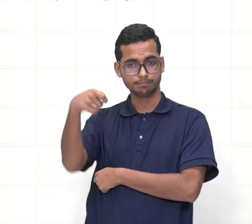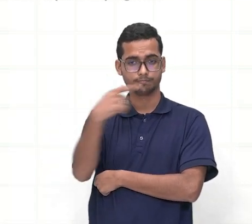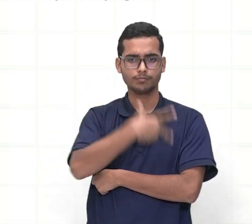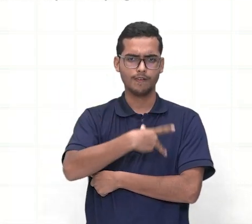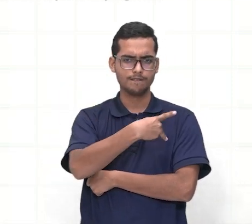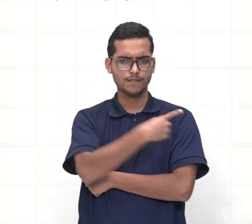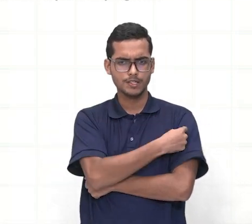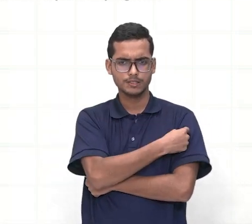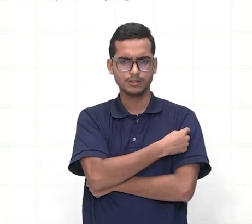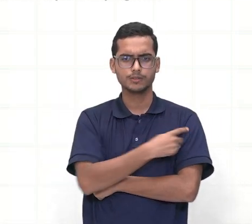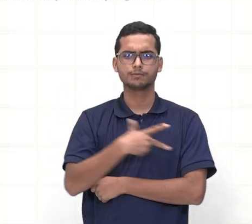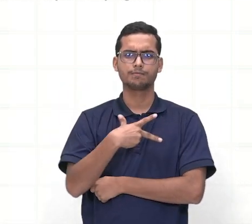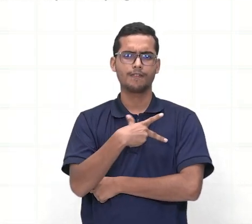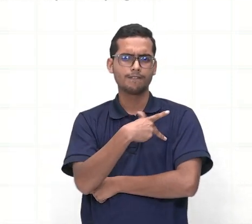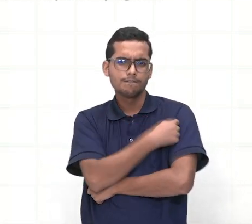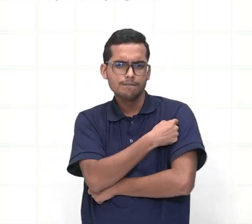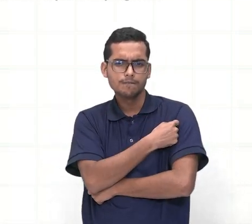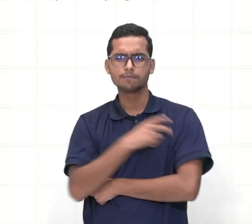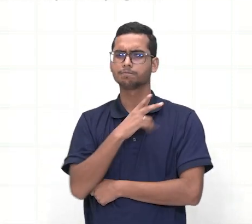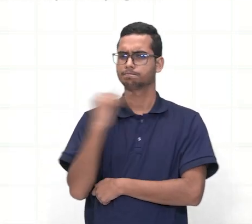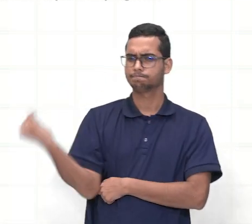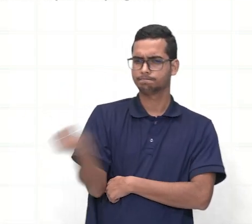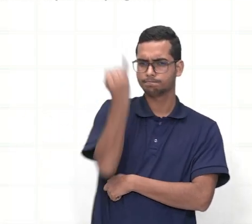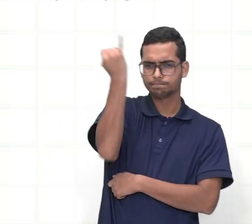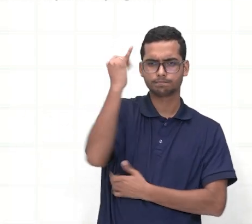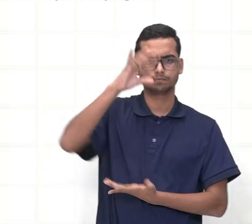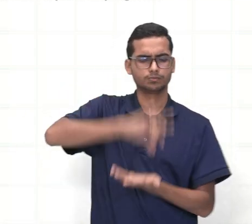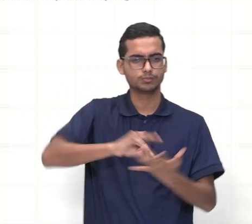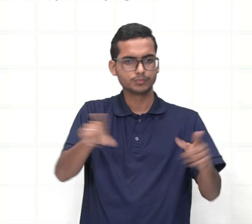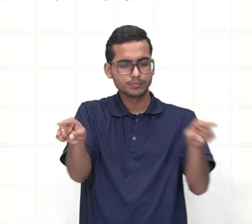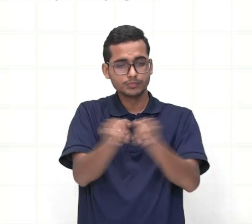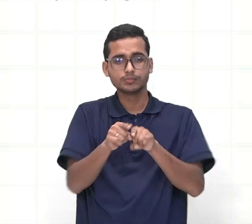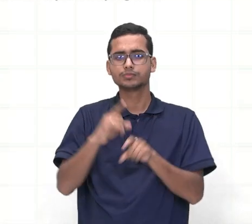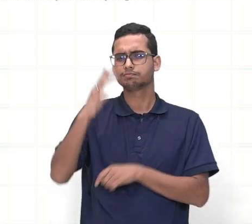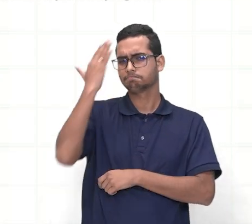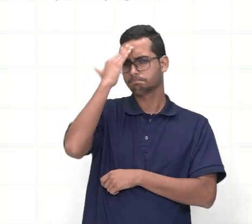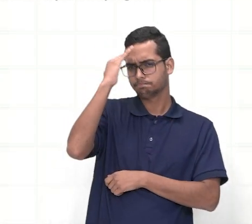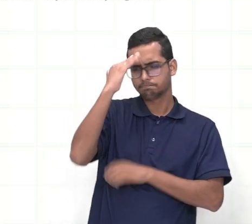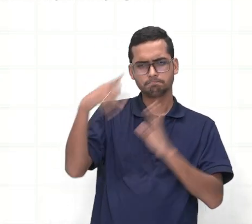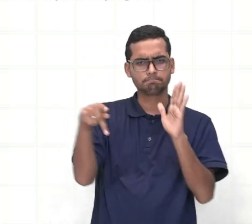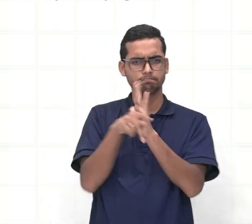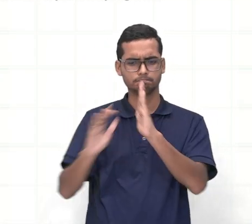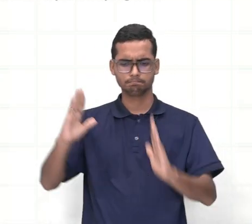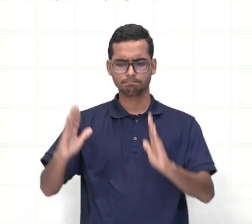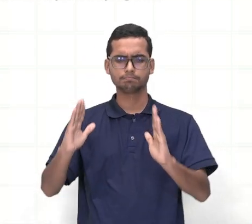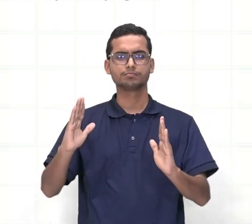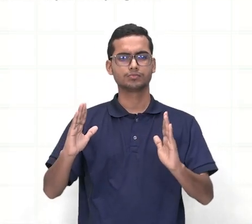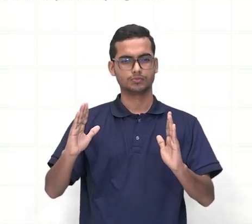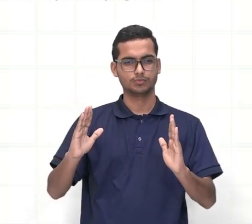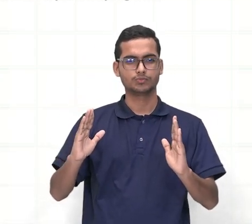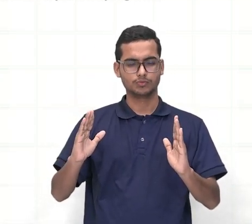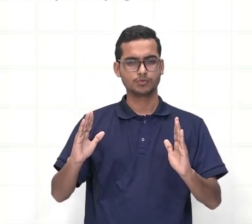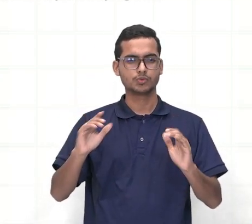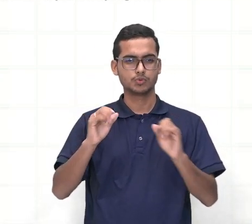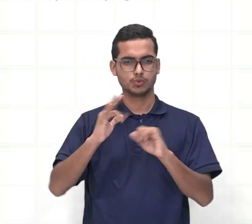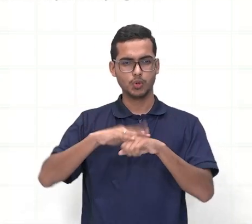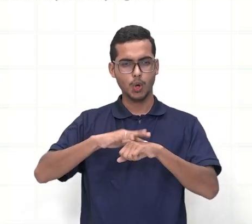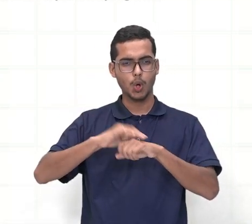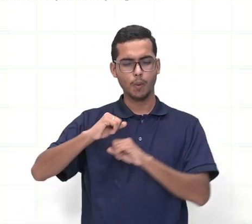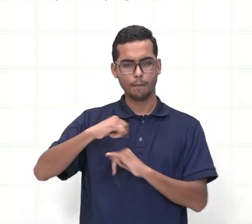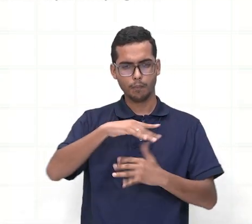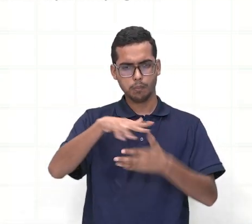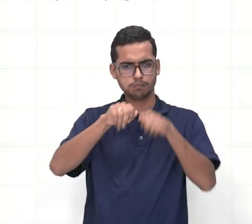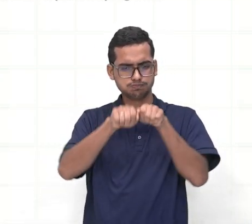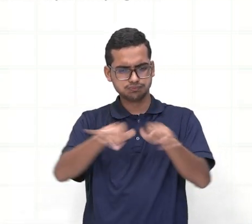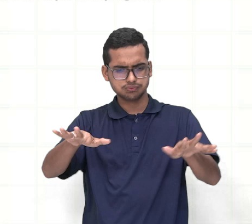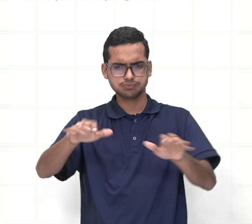importante. Então, se nós temos o entendimento que uma pandemia é uma doença, né, nova, que